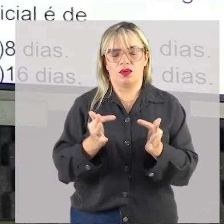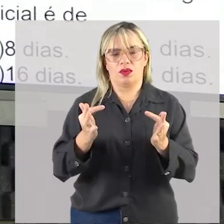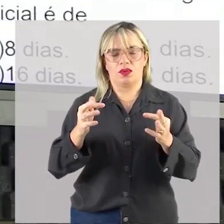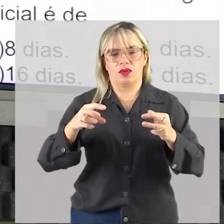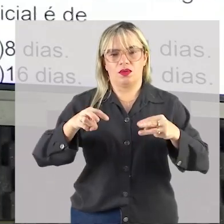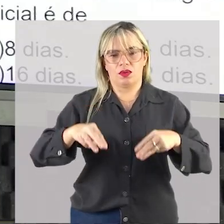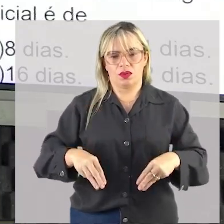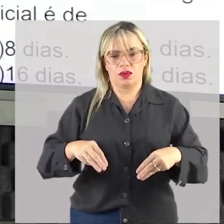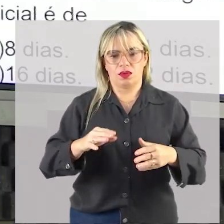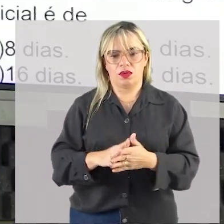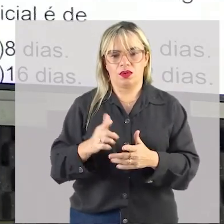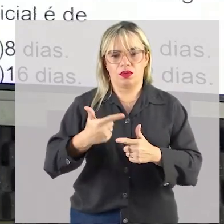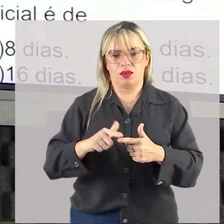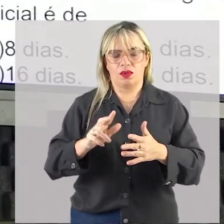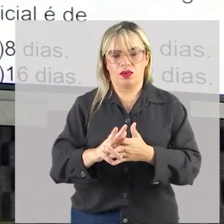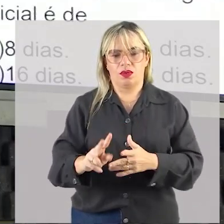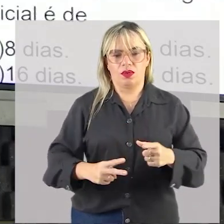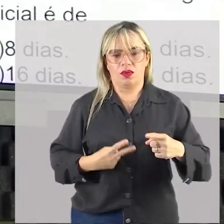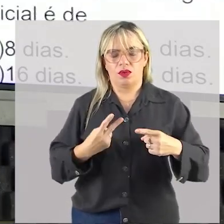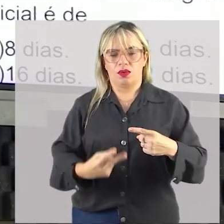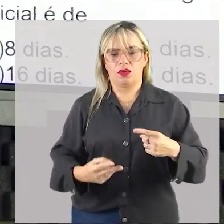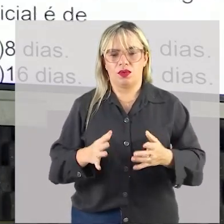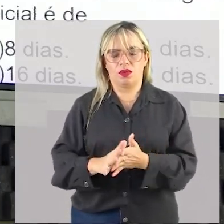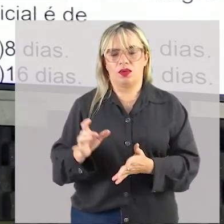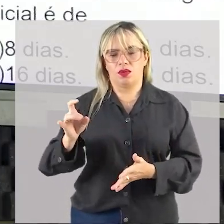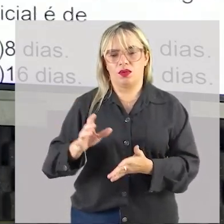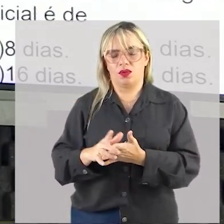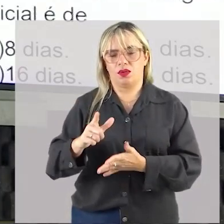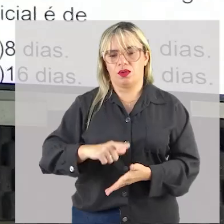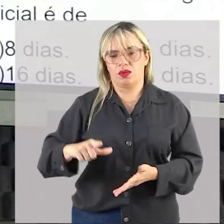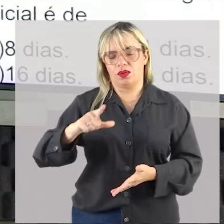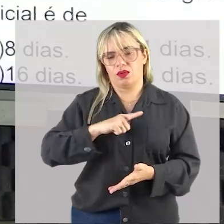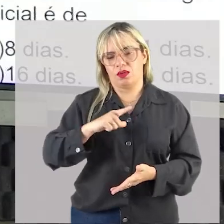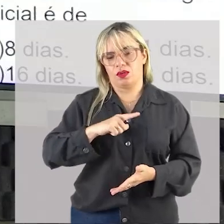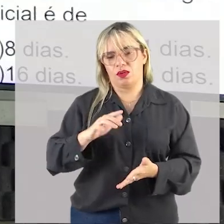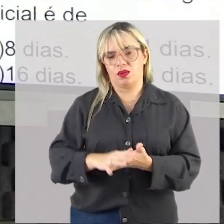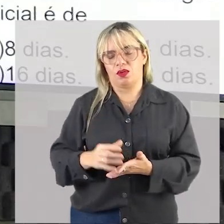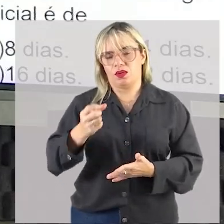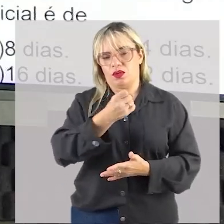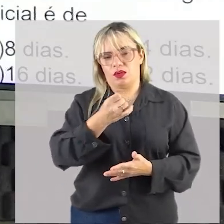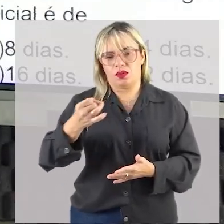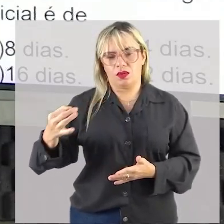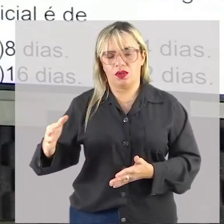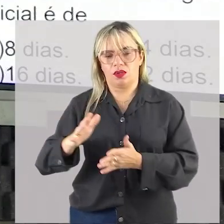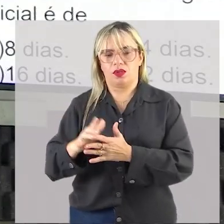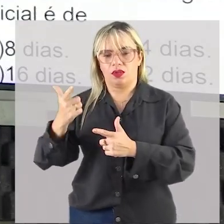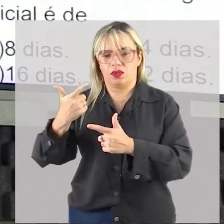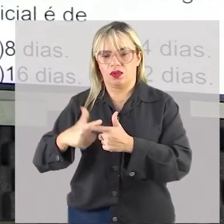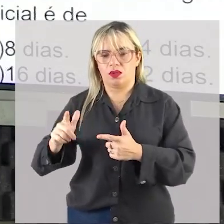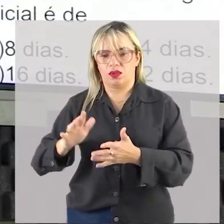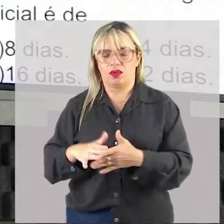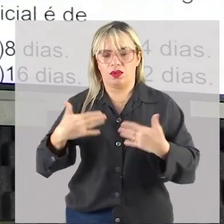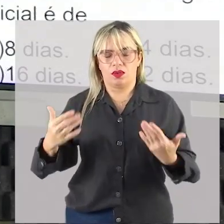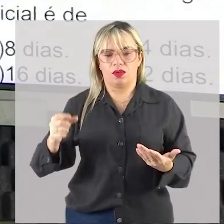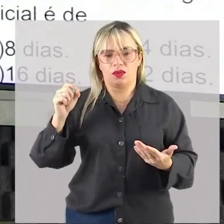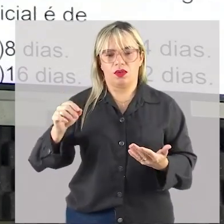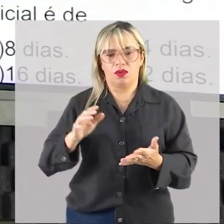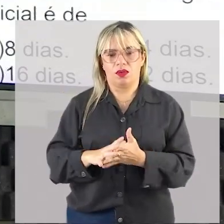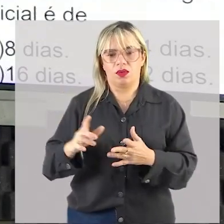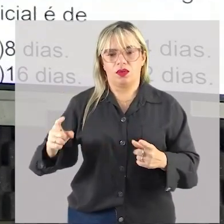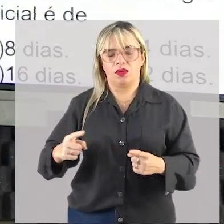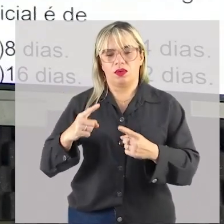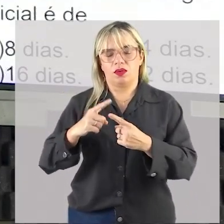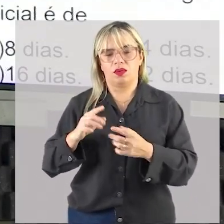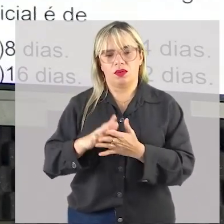final é a massa inicial por 2. Só que você tem que elevar quantas vezes você fez essa divisão. Quantas vezes você fez